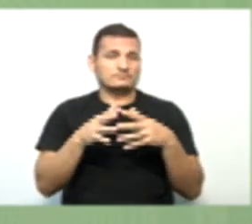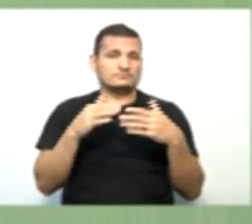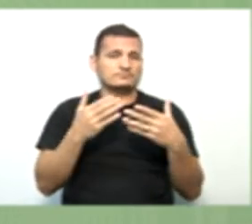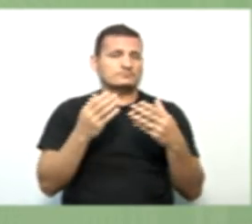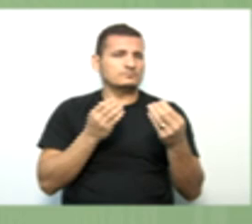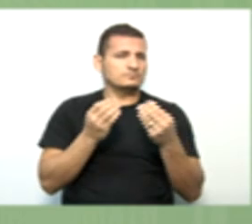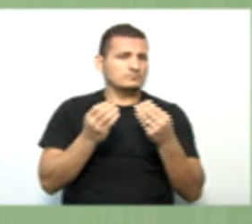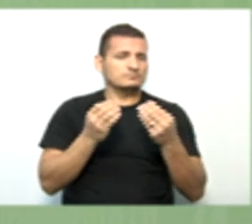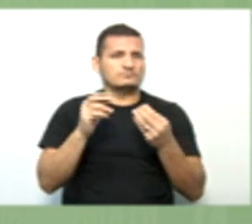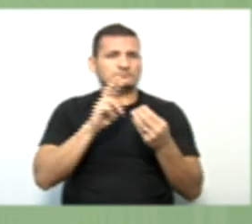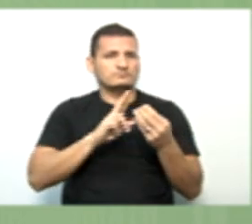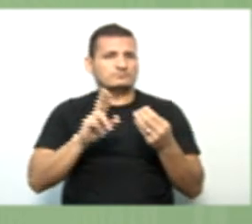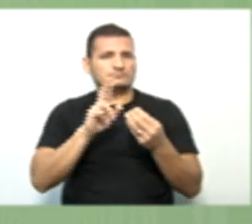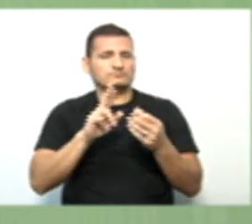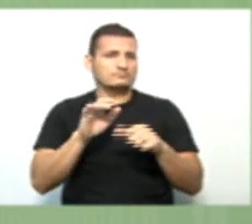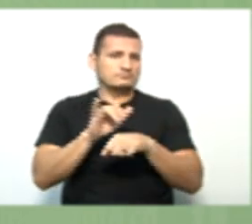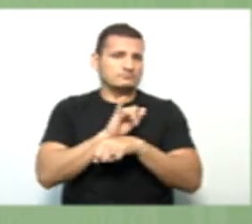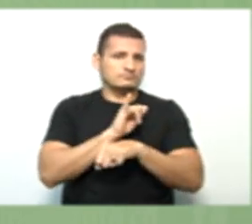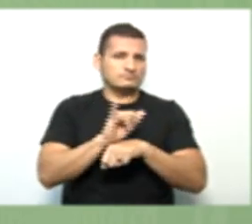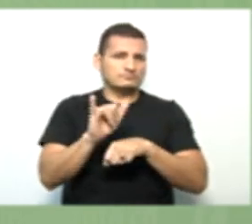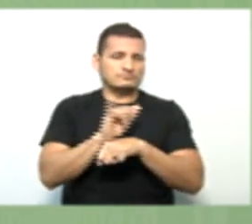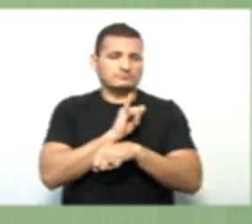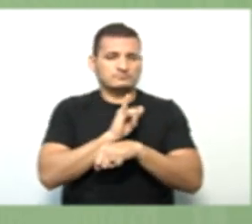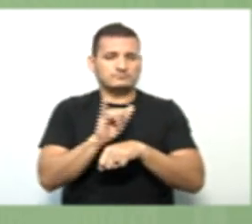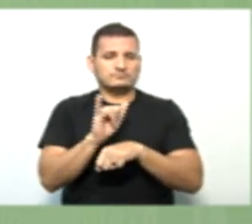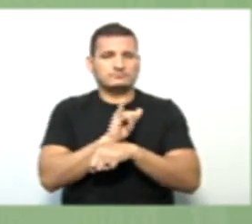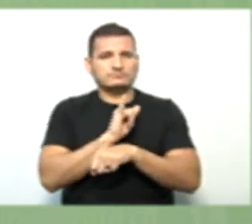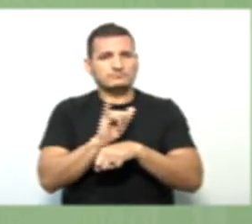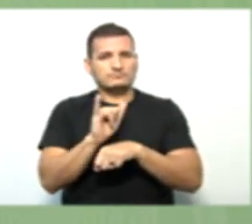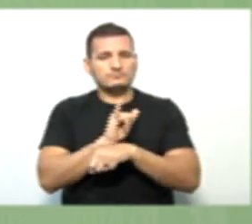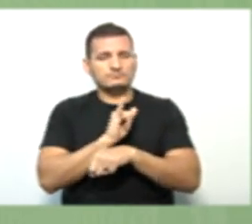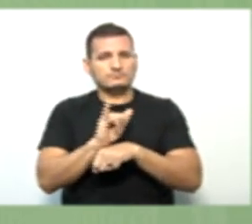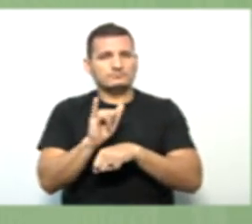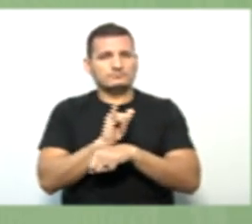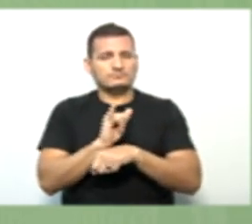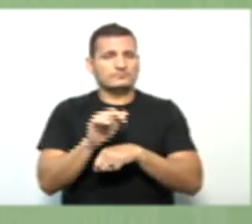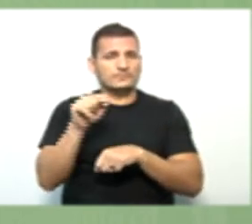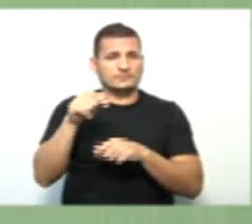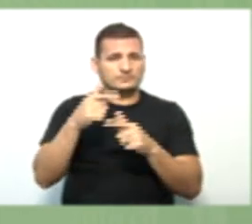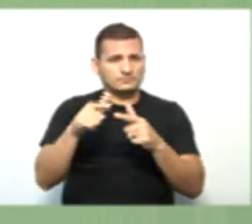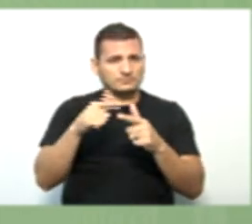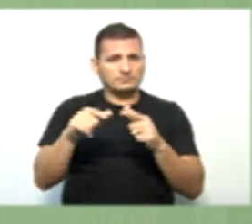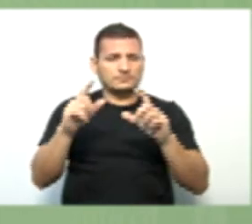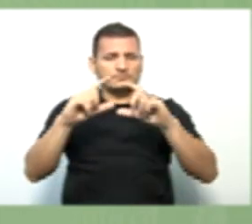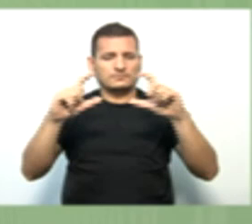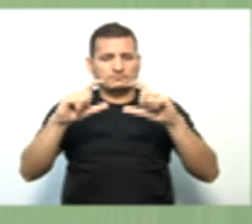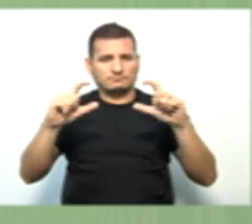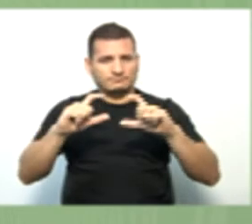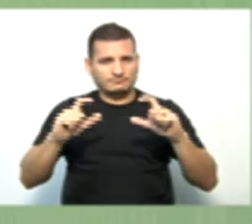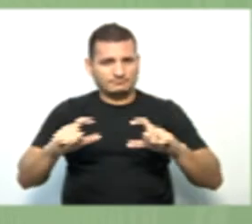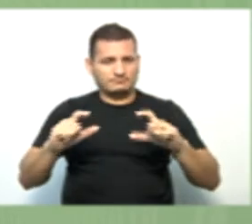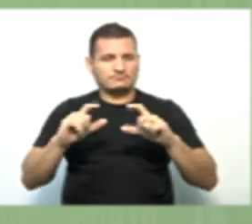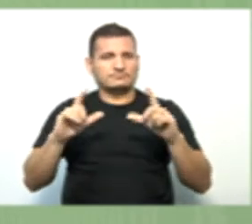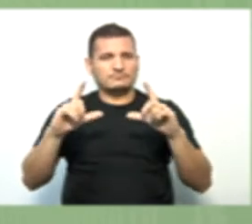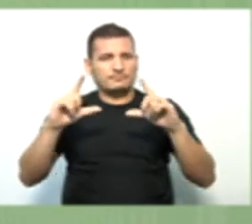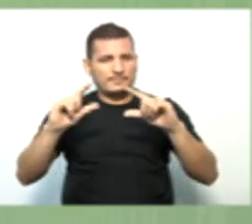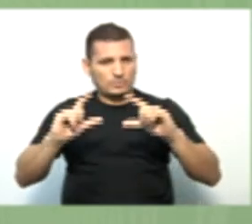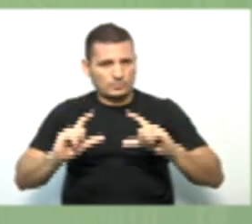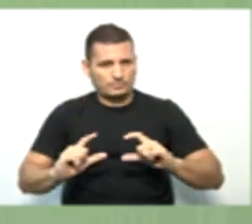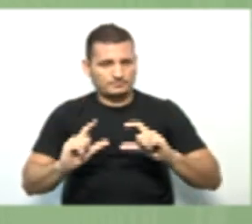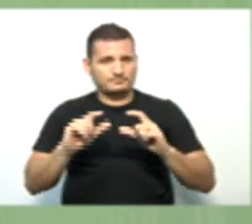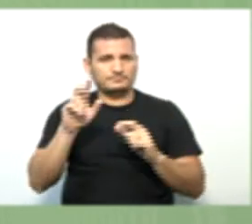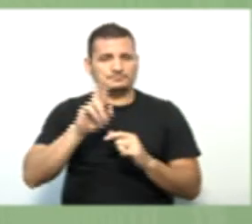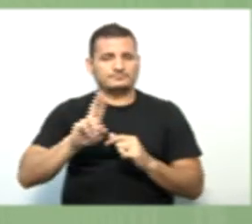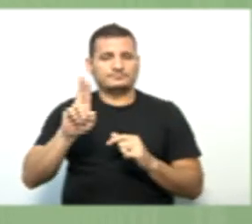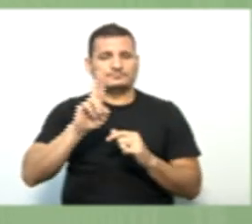podemos utilizar uma estratégia para separar esse problema em partes menores? Nós